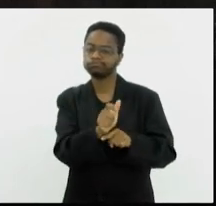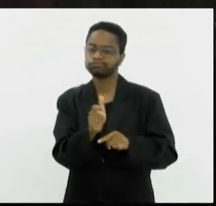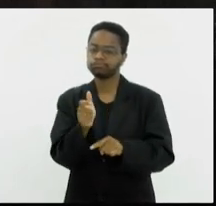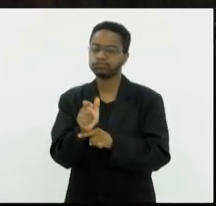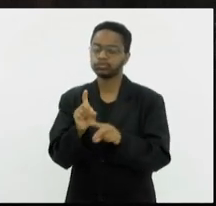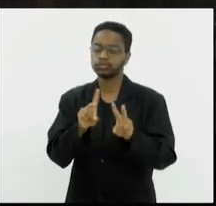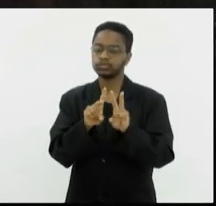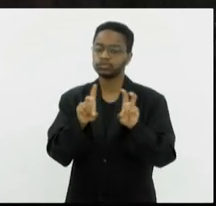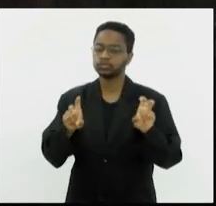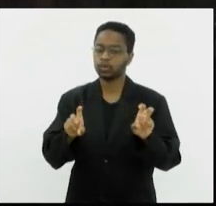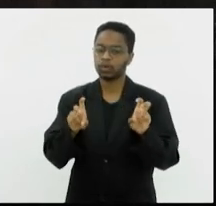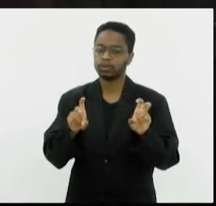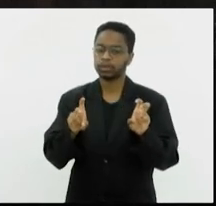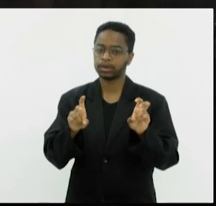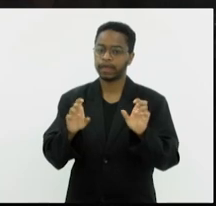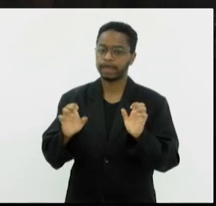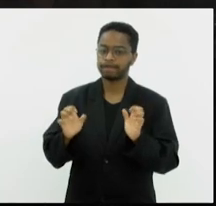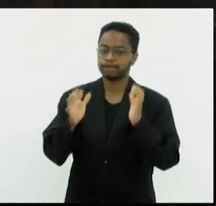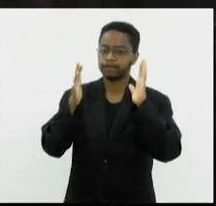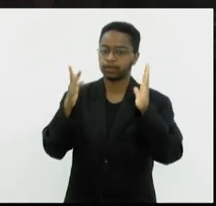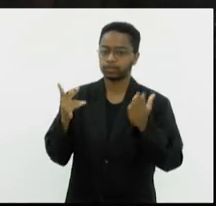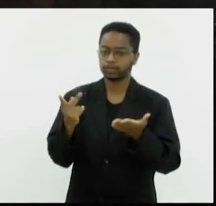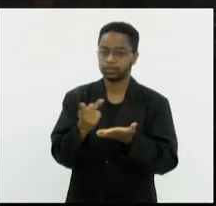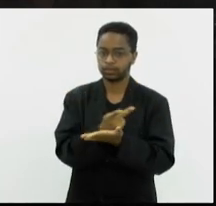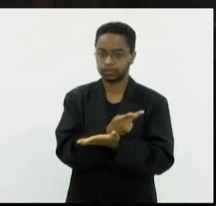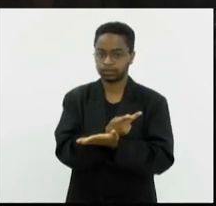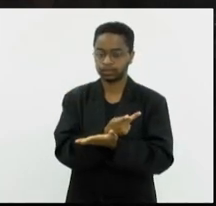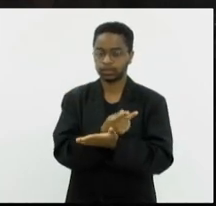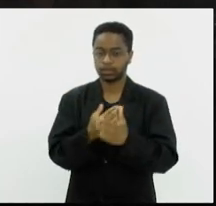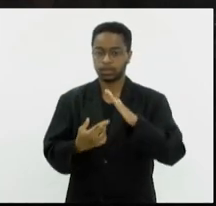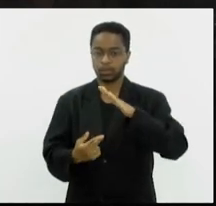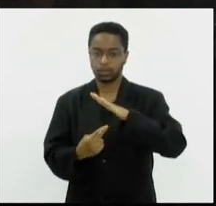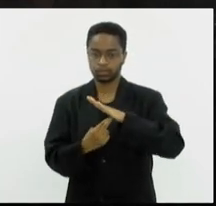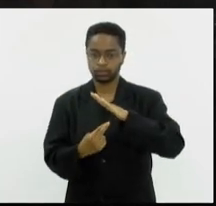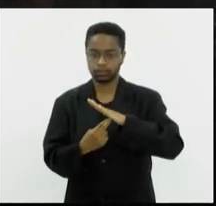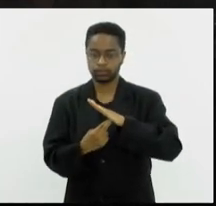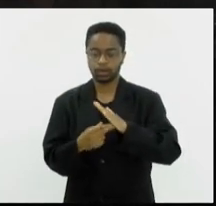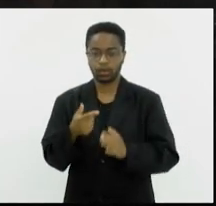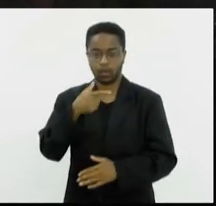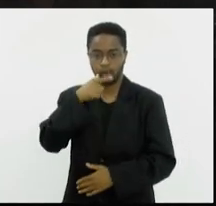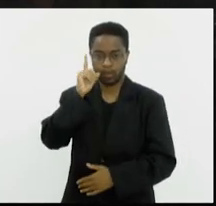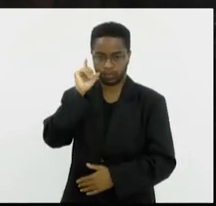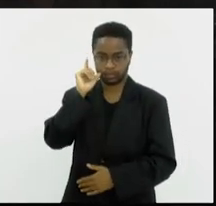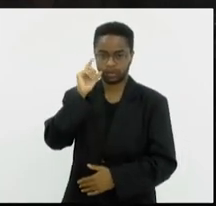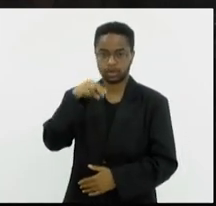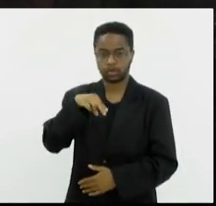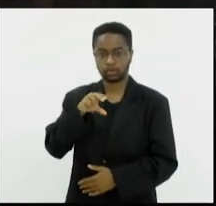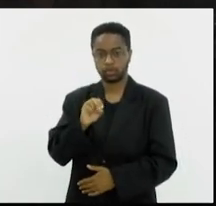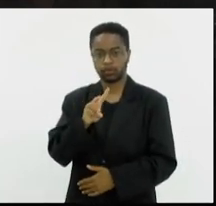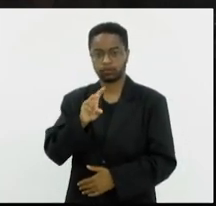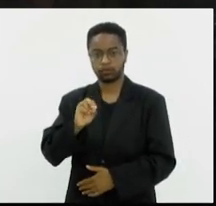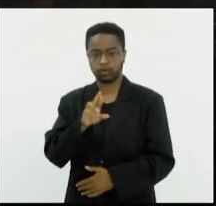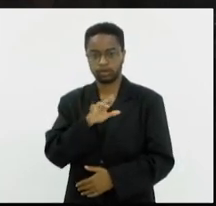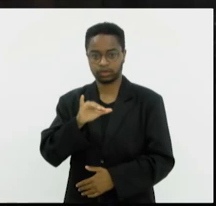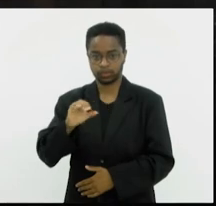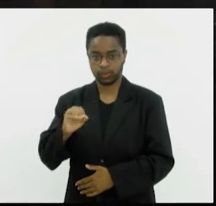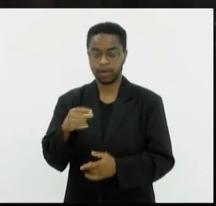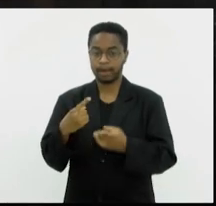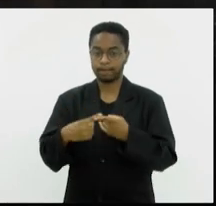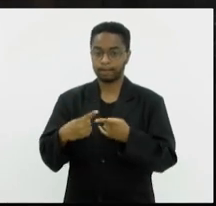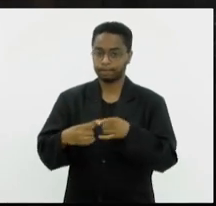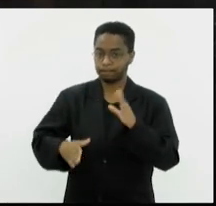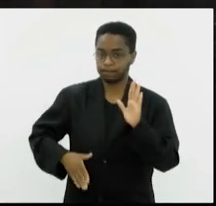do evento que aconteceu na rodoviária Novo Rio ontem onde um